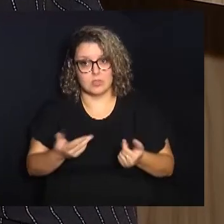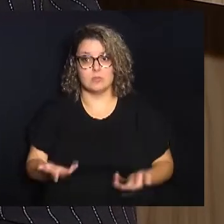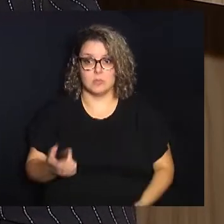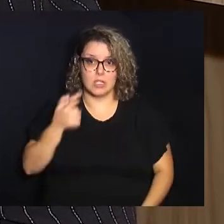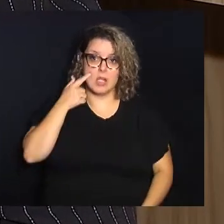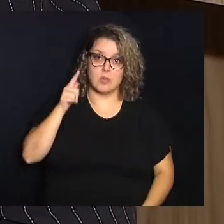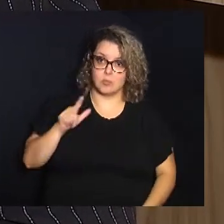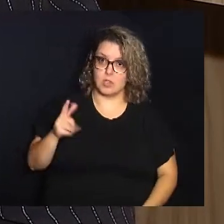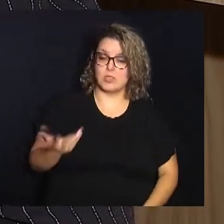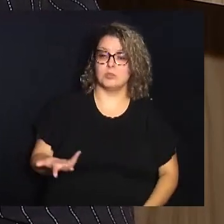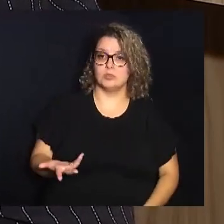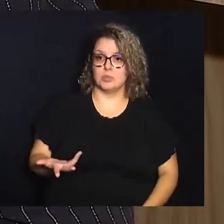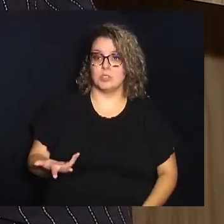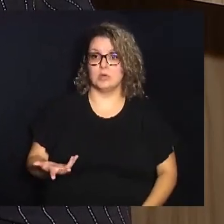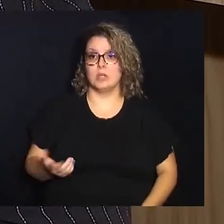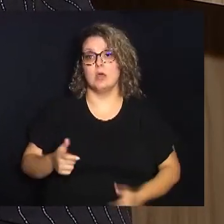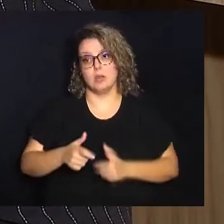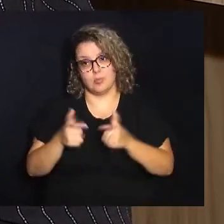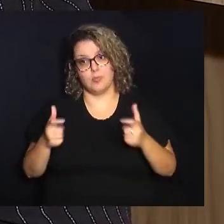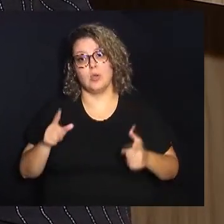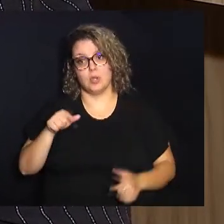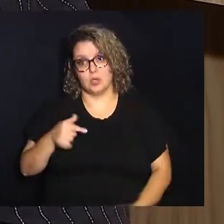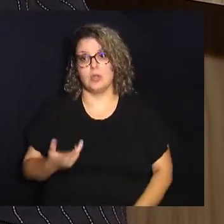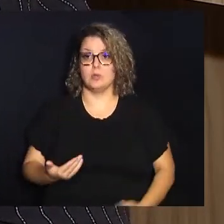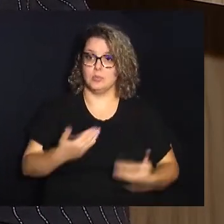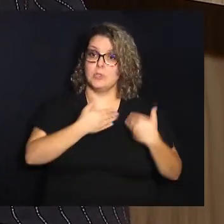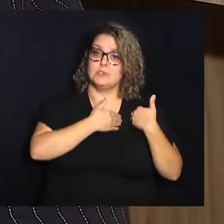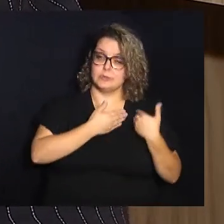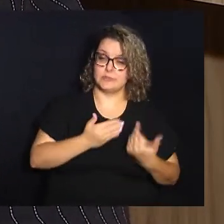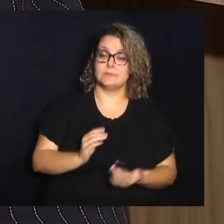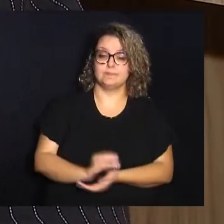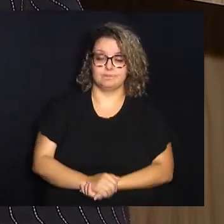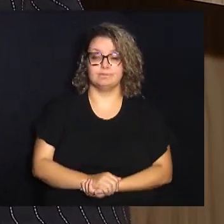prejuízo para todos mas é claro a questão maior é para os tutores né